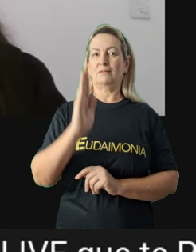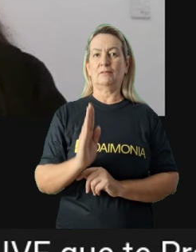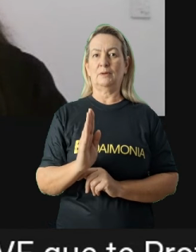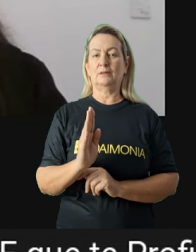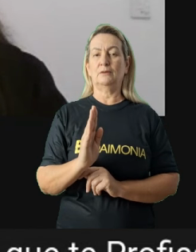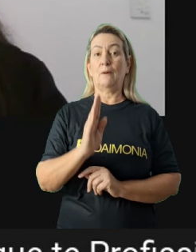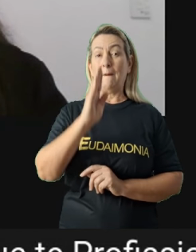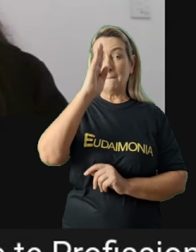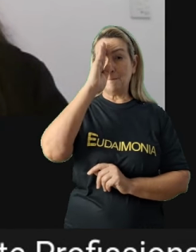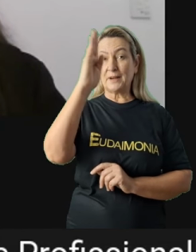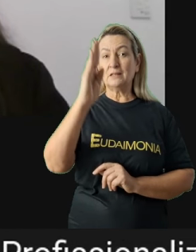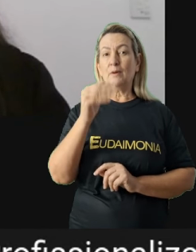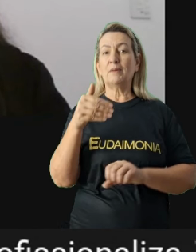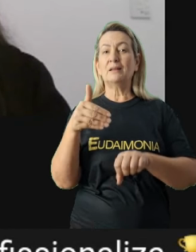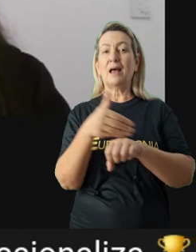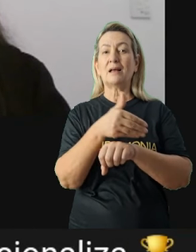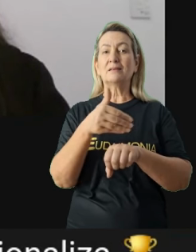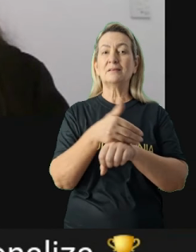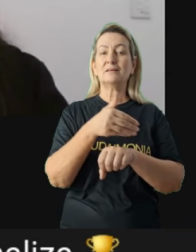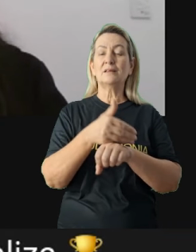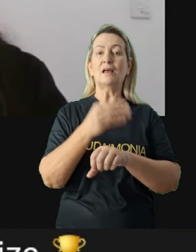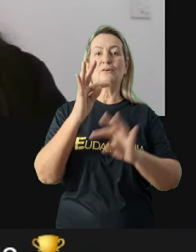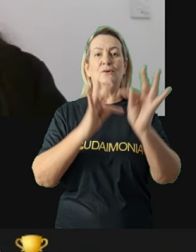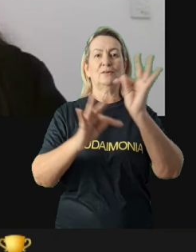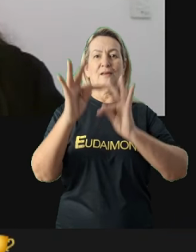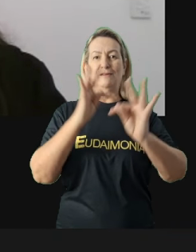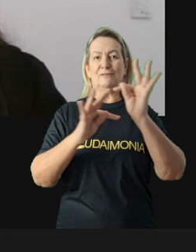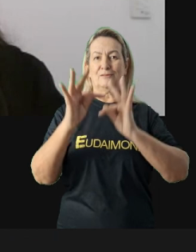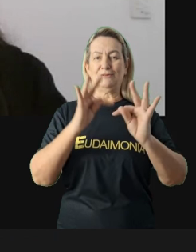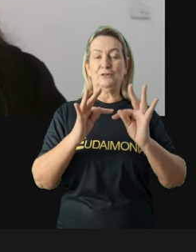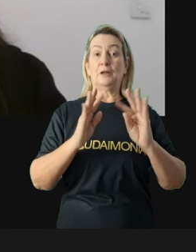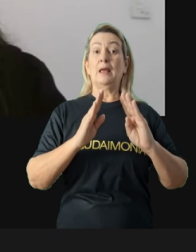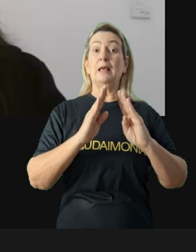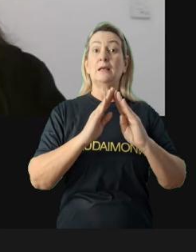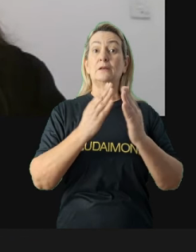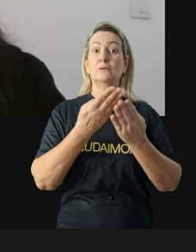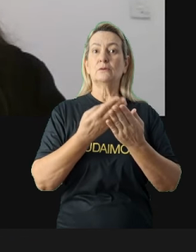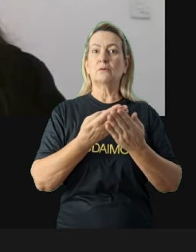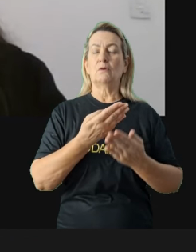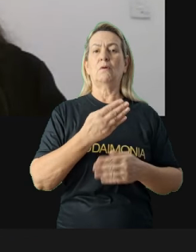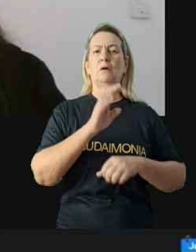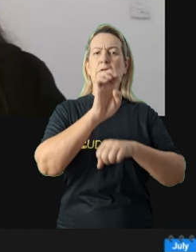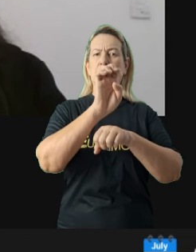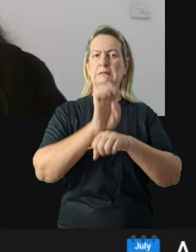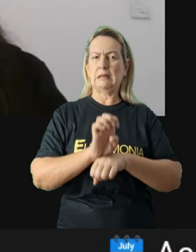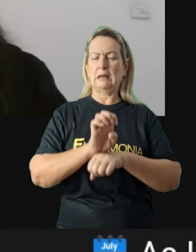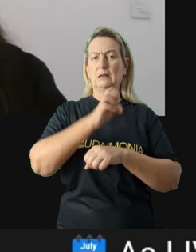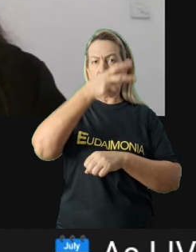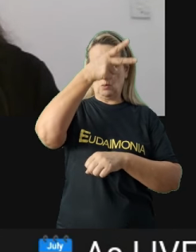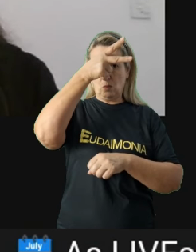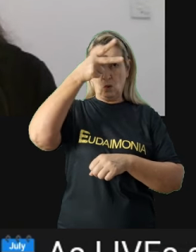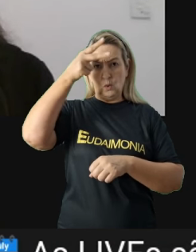pelo Brasil, especialmente de acesso à tecnologia,